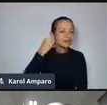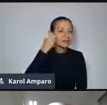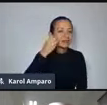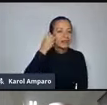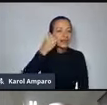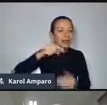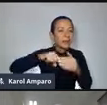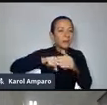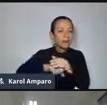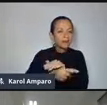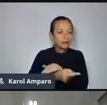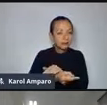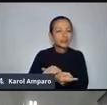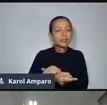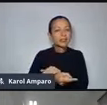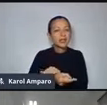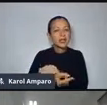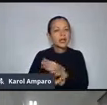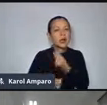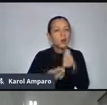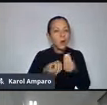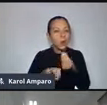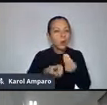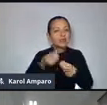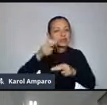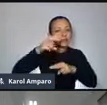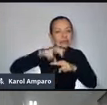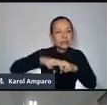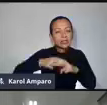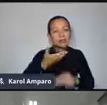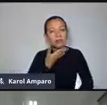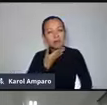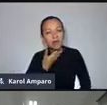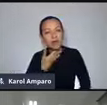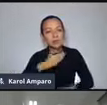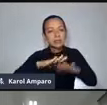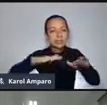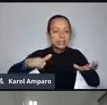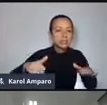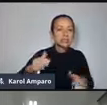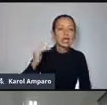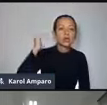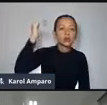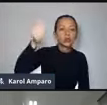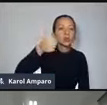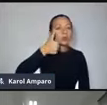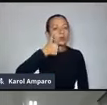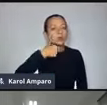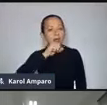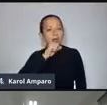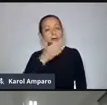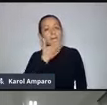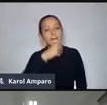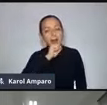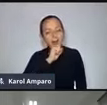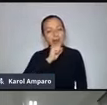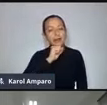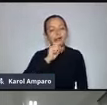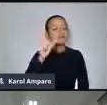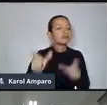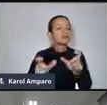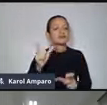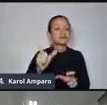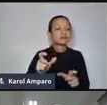terminar, ficar sentado, conversando com uma criança, conversando com um adulto, conversando com um pai, uma mãe, olha só o